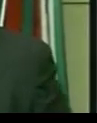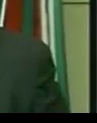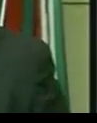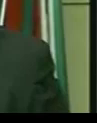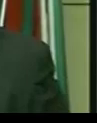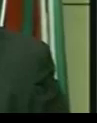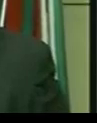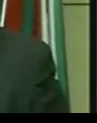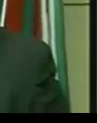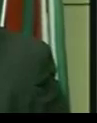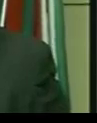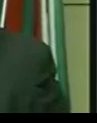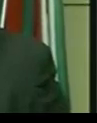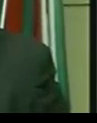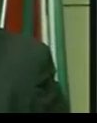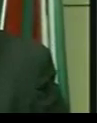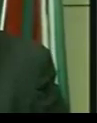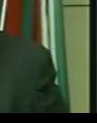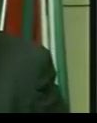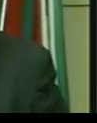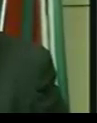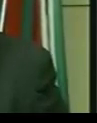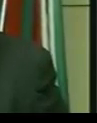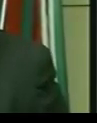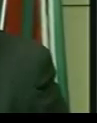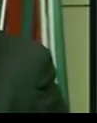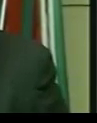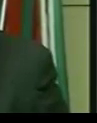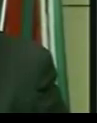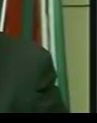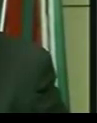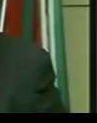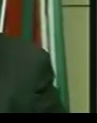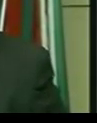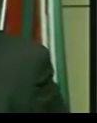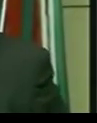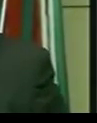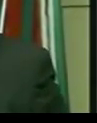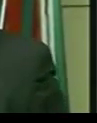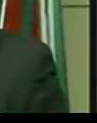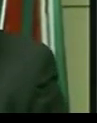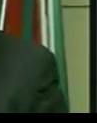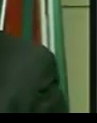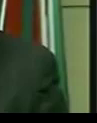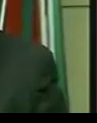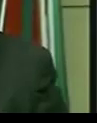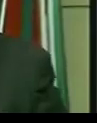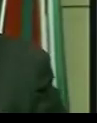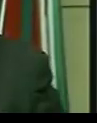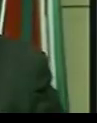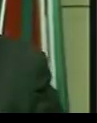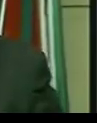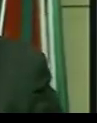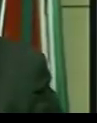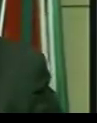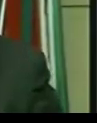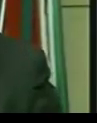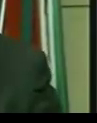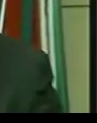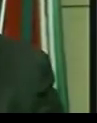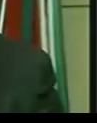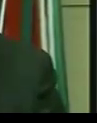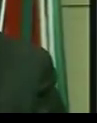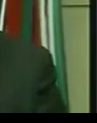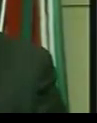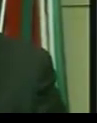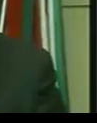falar porque eu não sou técnico. Mas é que nós precisamos, e a nossa função de como vereador é fiscalizar e que essas obras sejam retomadas o